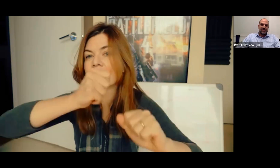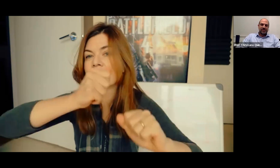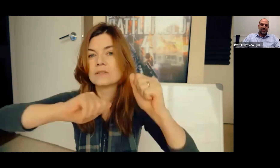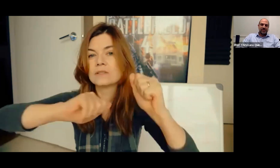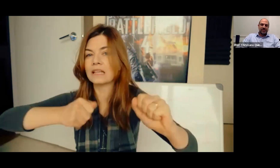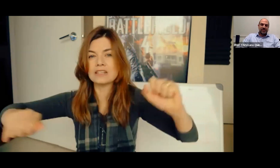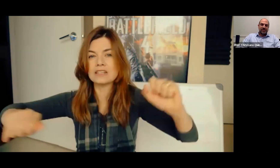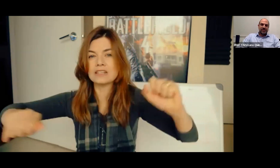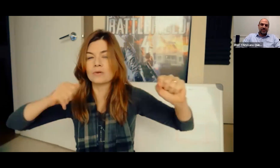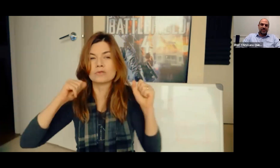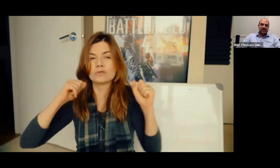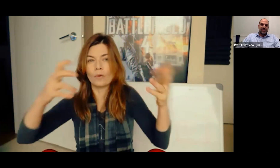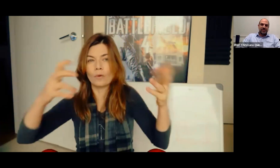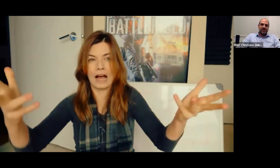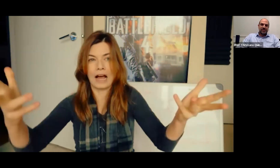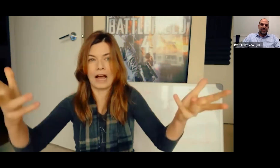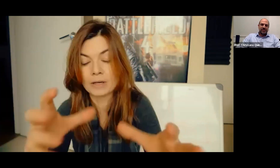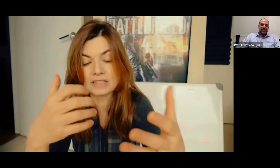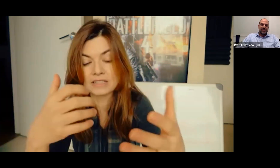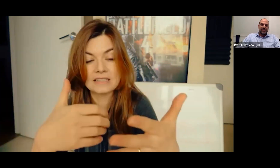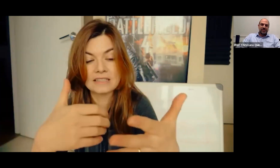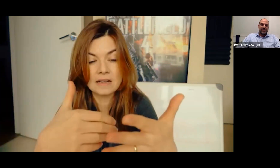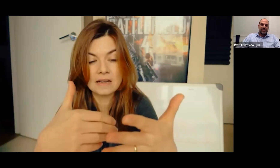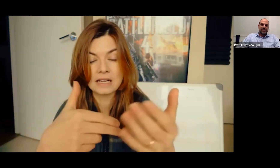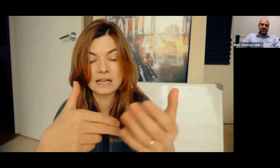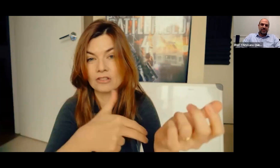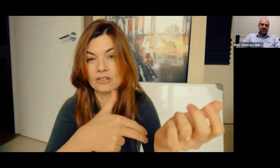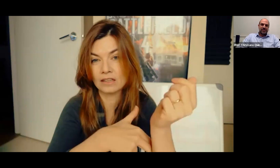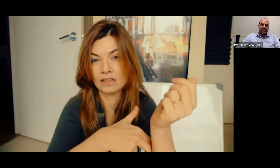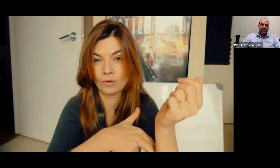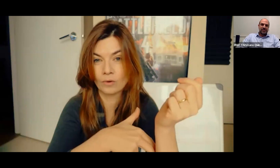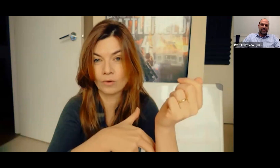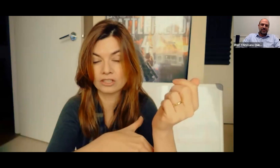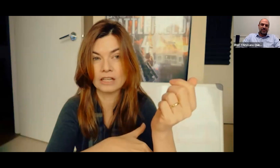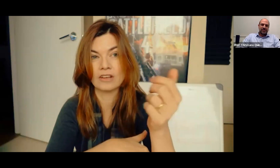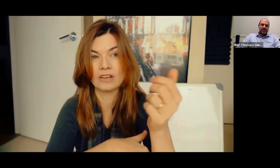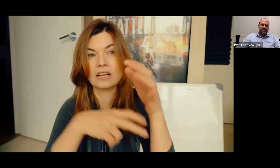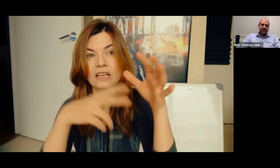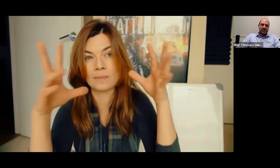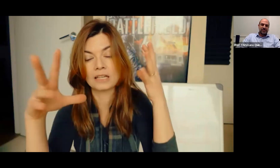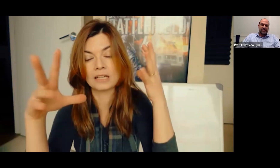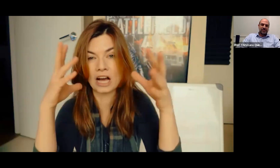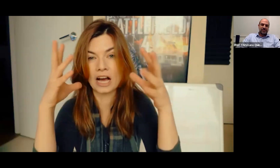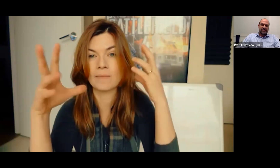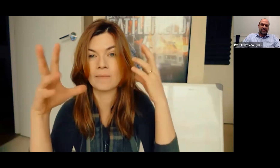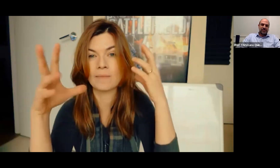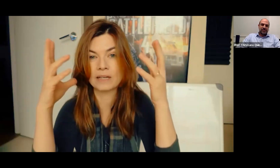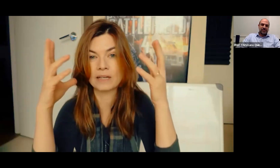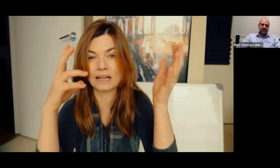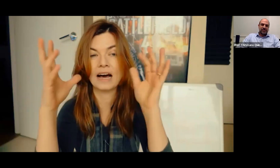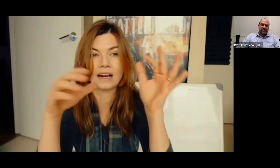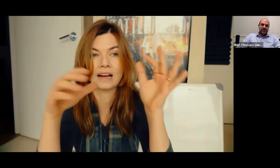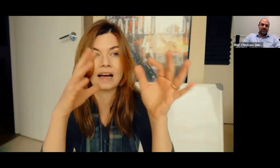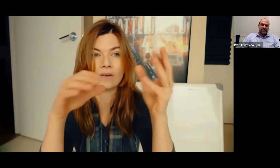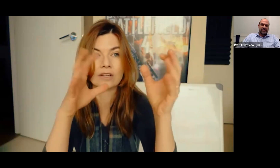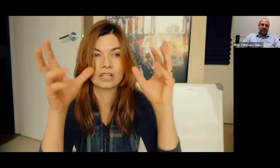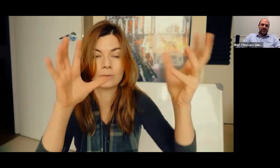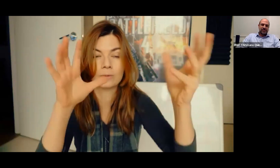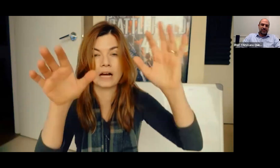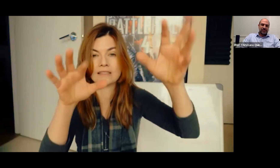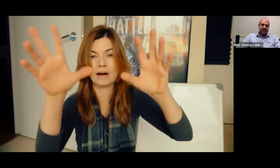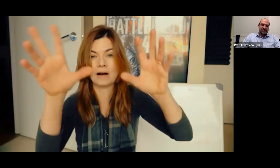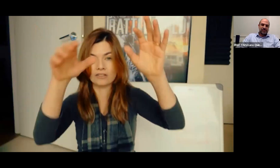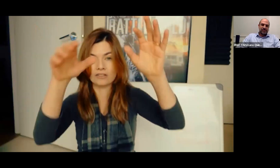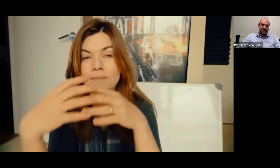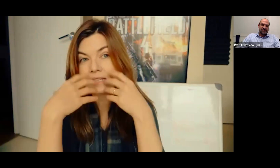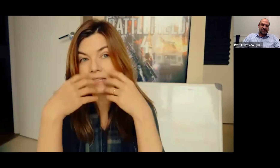de responsabilidade pelo uso do contraste. Para fazer esse exame, eles injetam contraste na veia, que é para deixar a imagem mais clara lá na hora de capturar